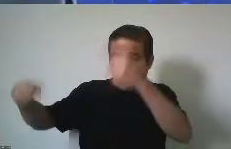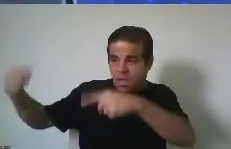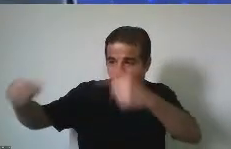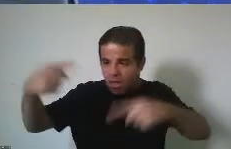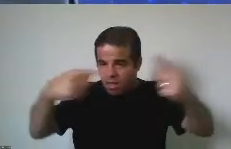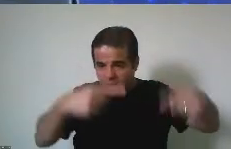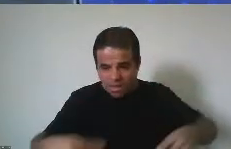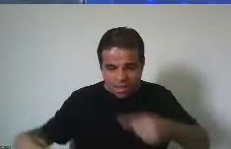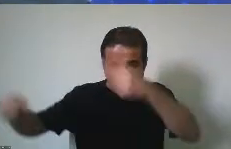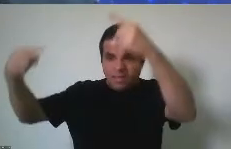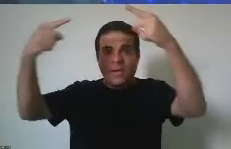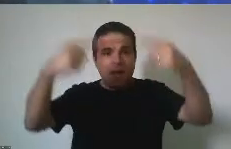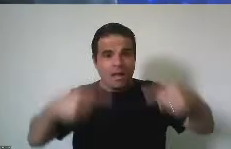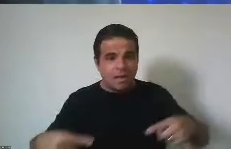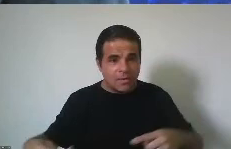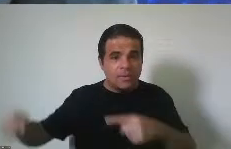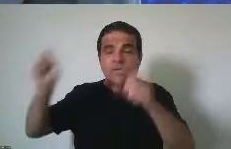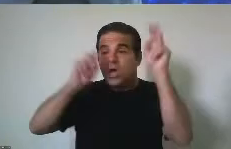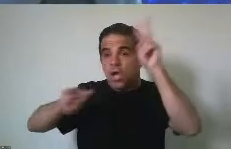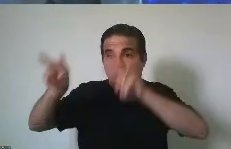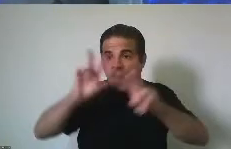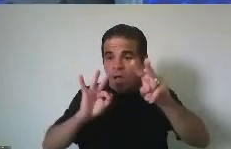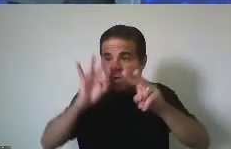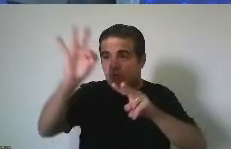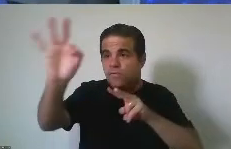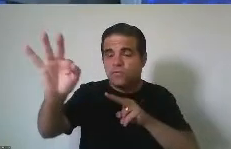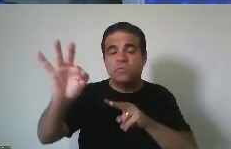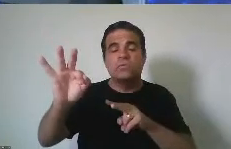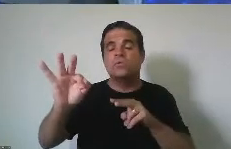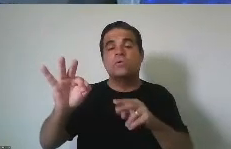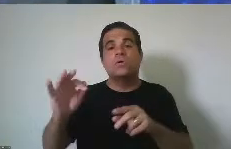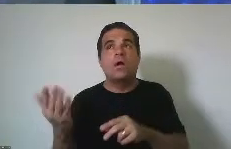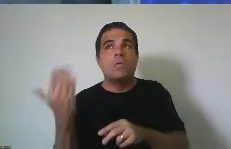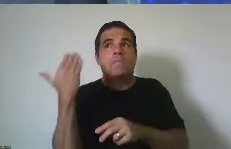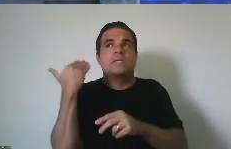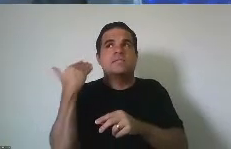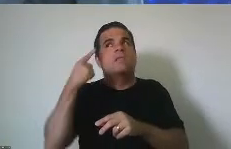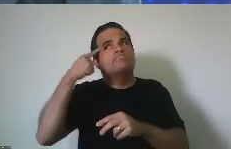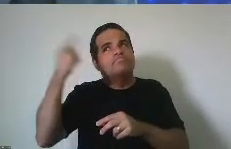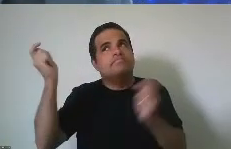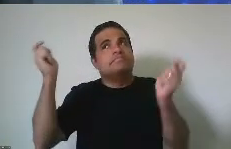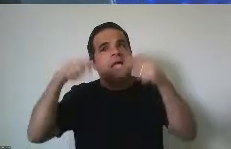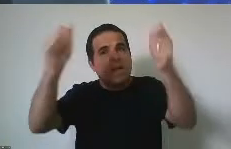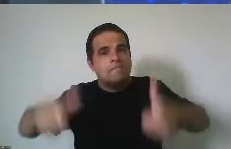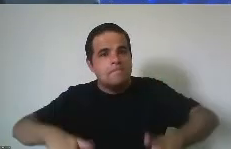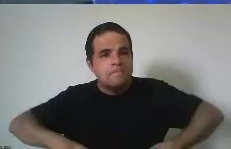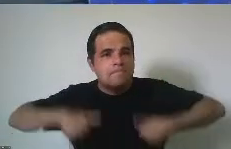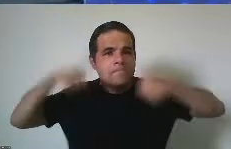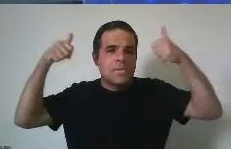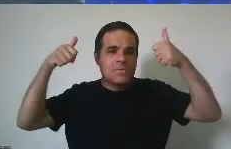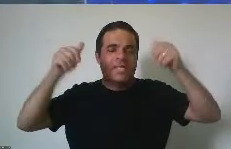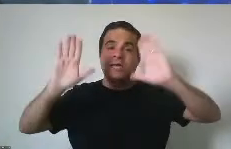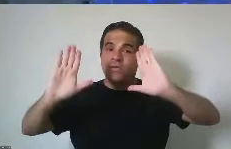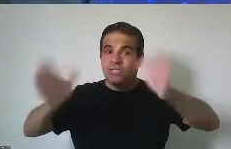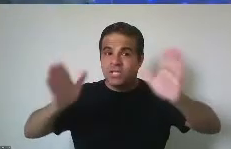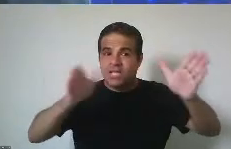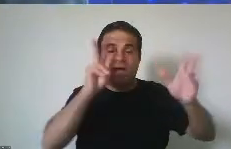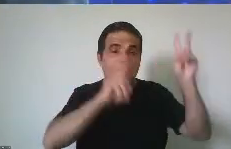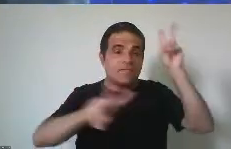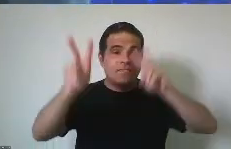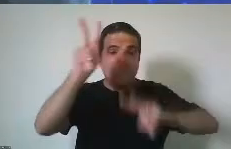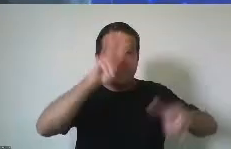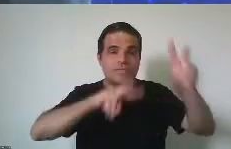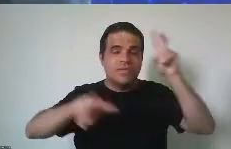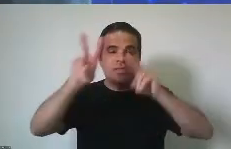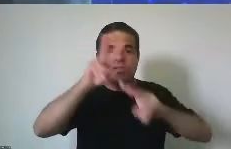deve se olhar o futuro e no passado para fortalecer essa rápido e melhoria Porque como vimos nosso investimento eu não sou